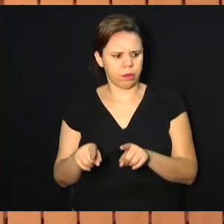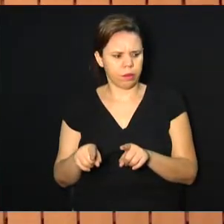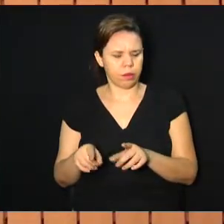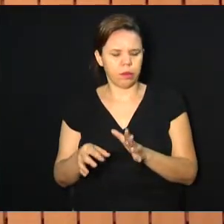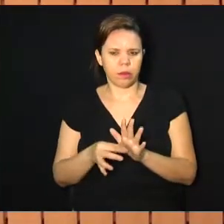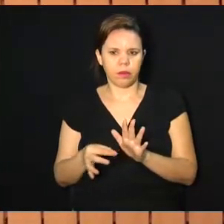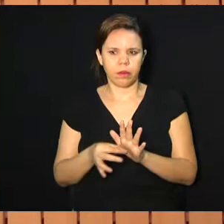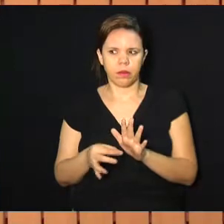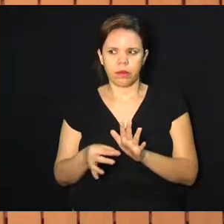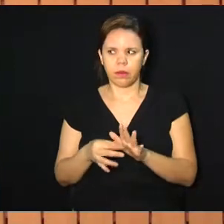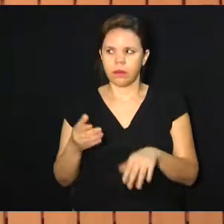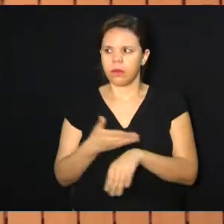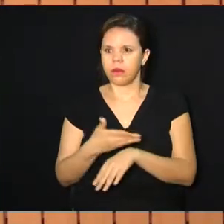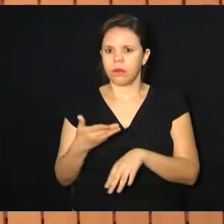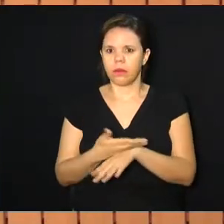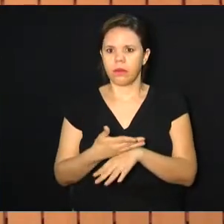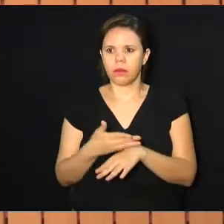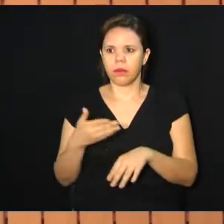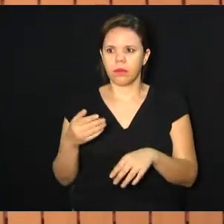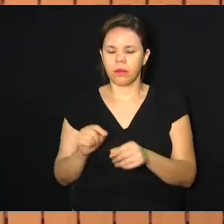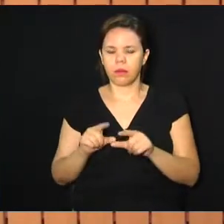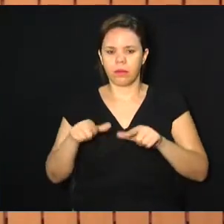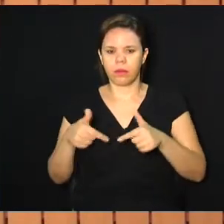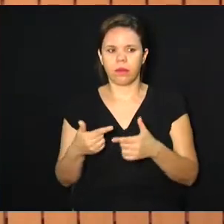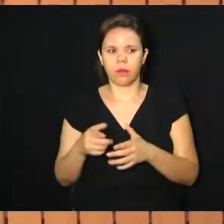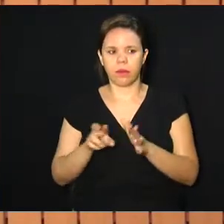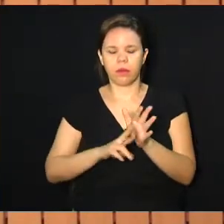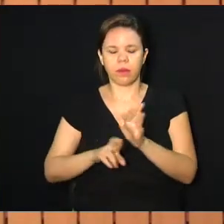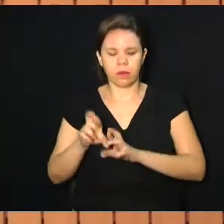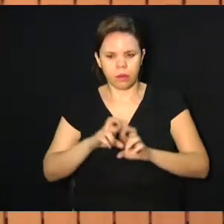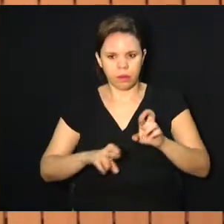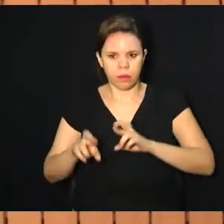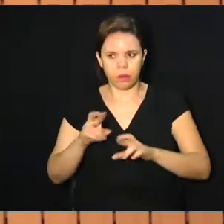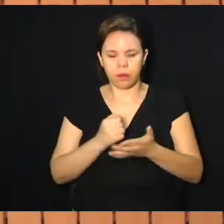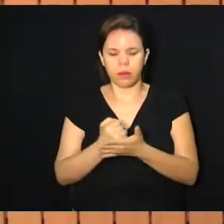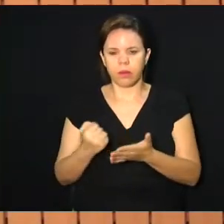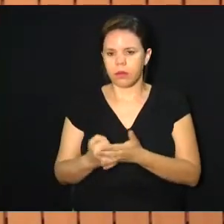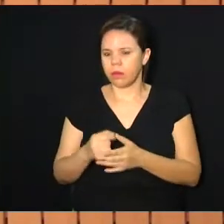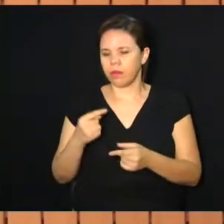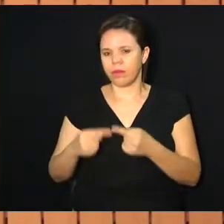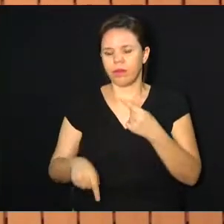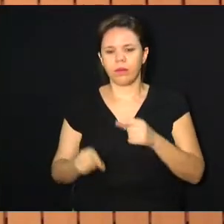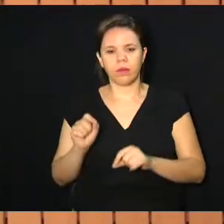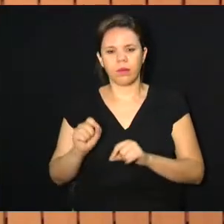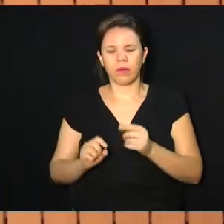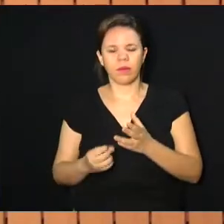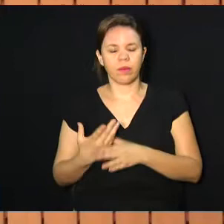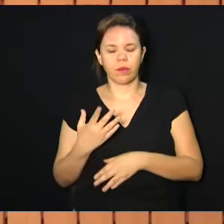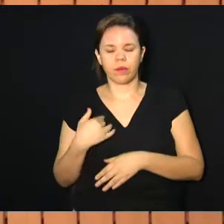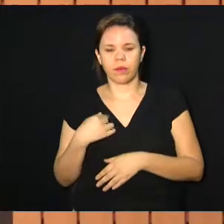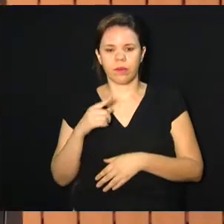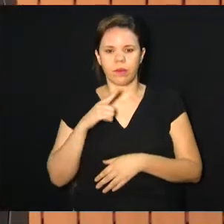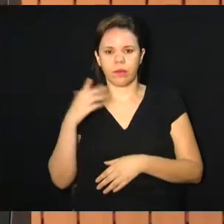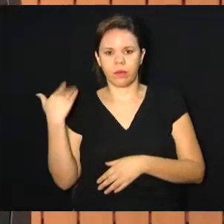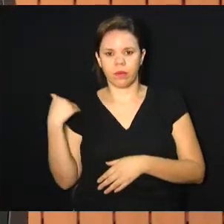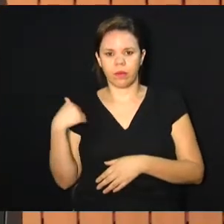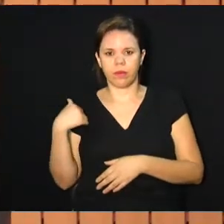social ativa, fiscalizando a forma de contrato. Mas não é inviável, né, até teve na gestão